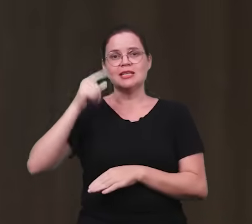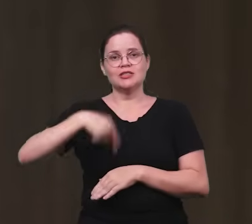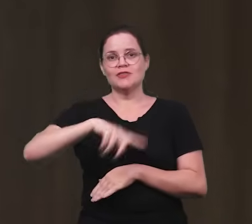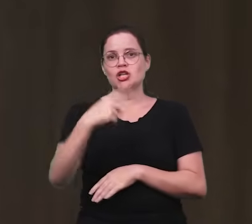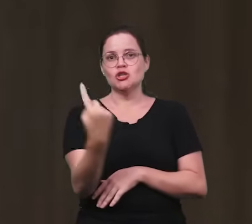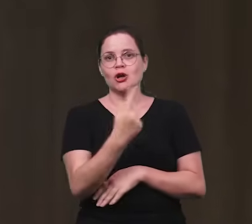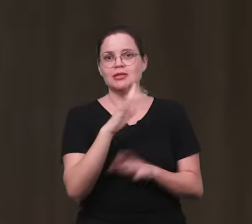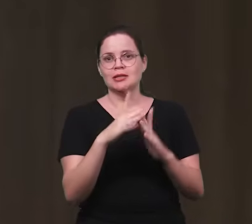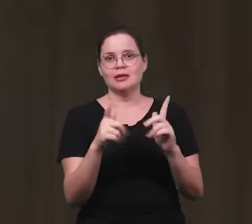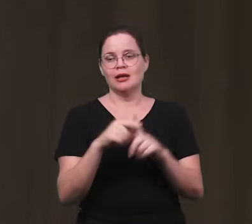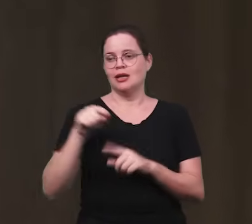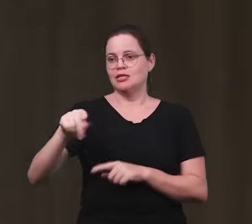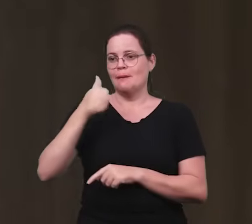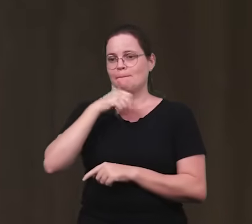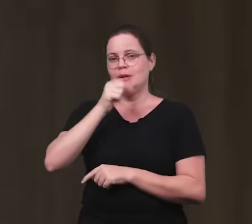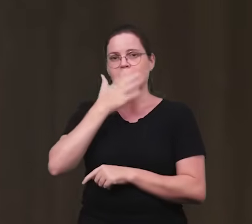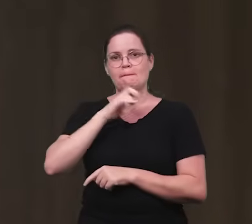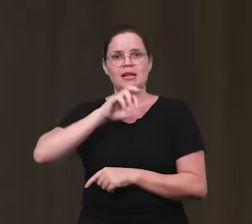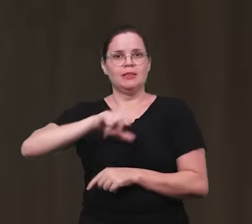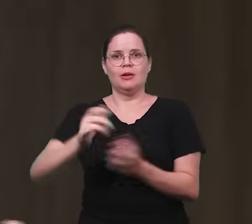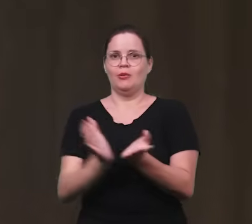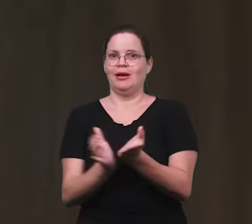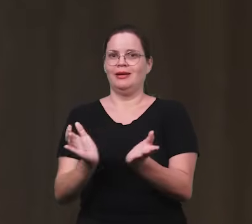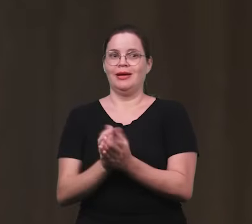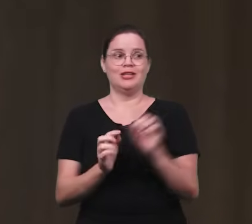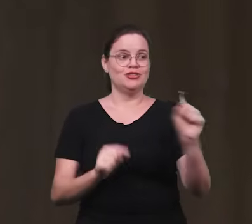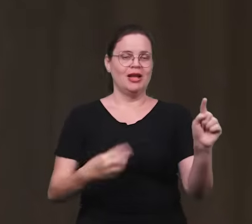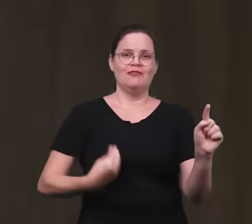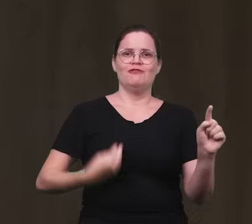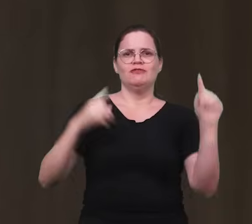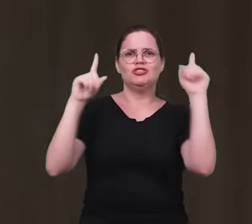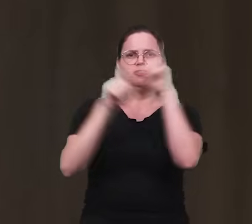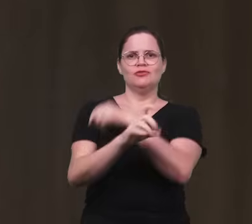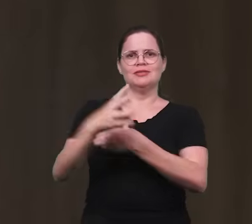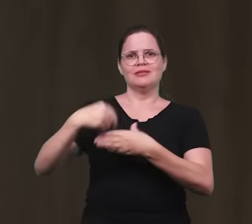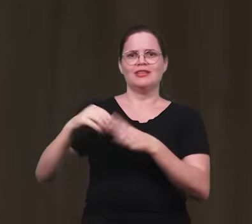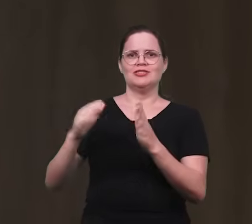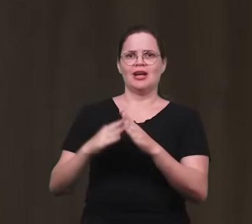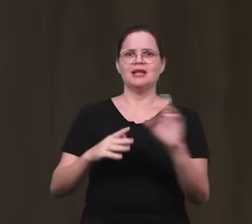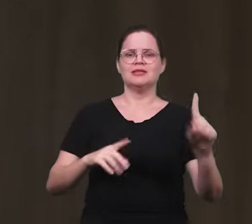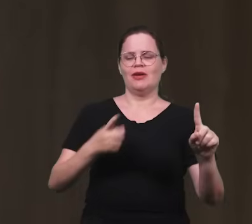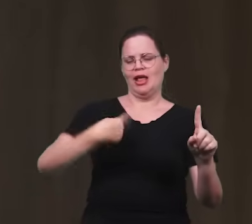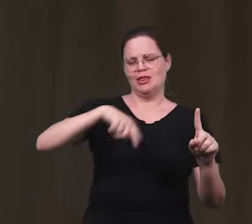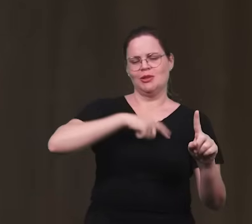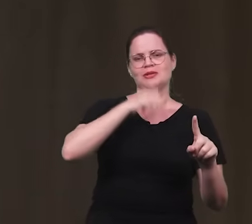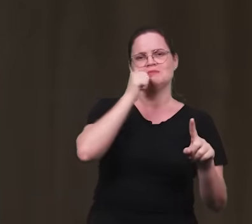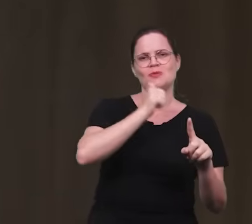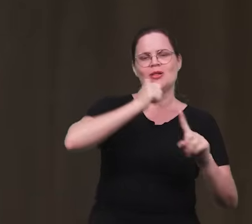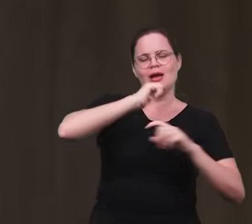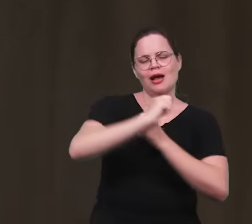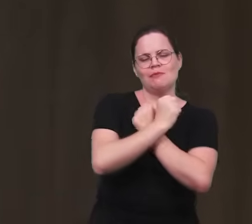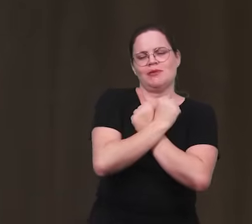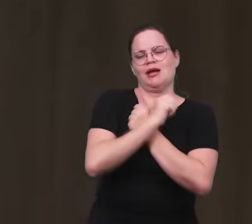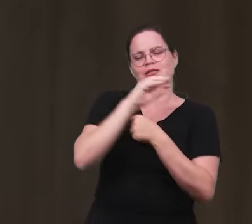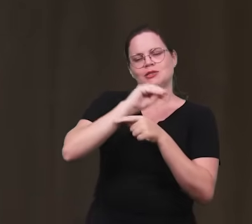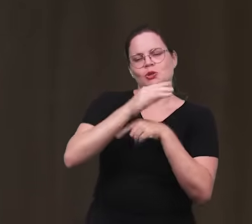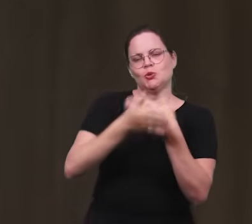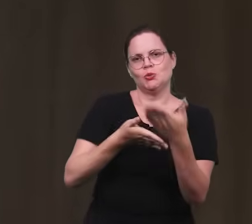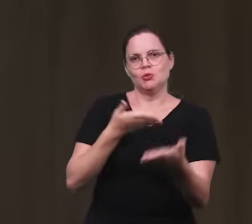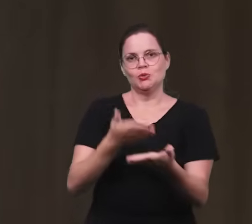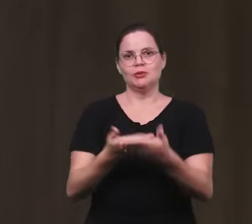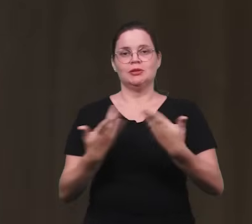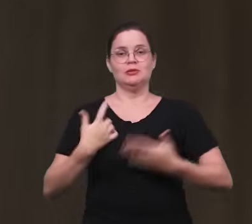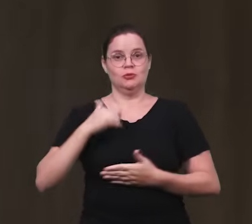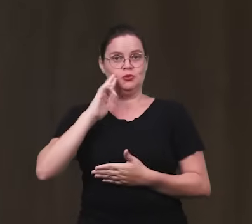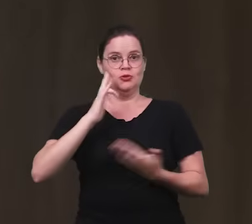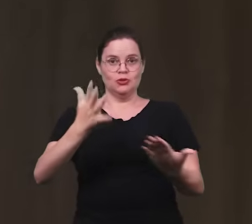mãe que ainda serve ao Senhor, que está passando por aquelas dificuldades, somos nós que abraçamos, que acolhemos. Então, o Senhor quer fortalecer os nossos